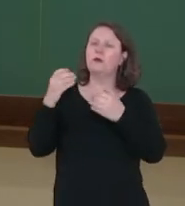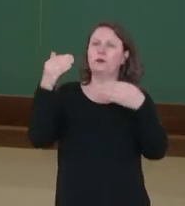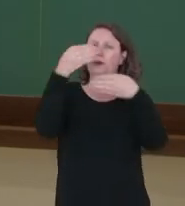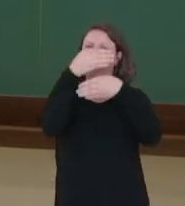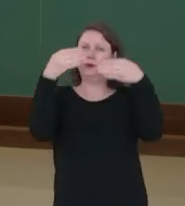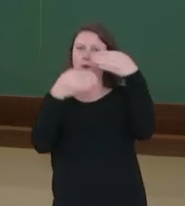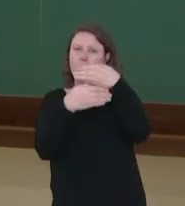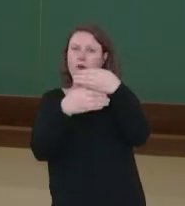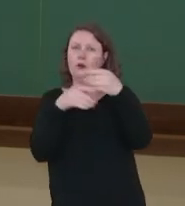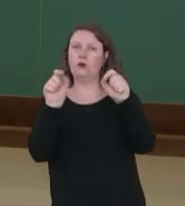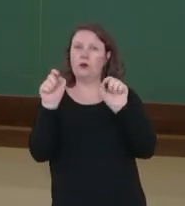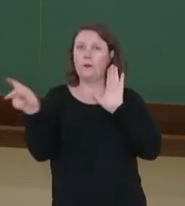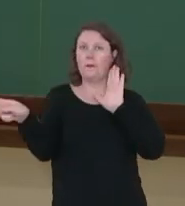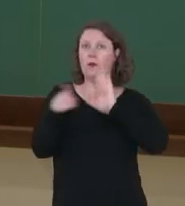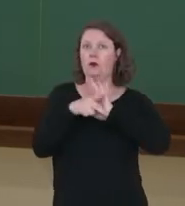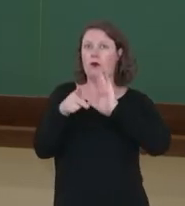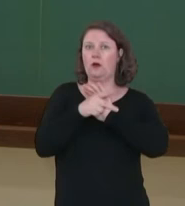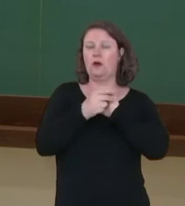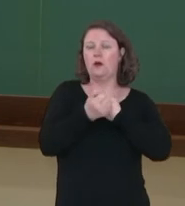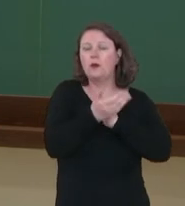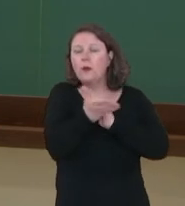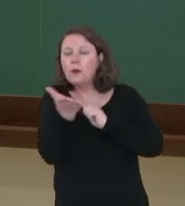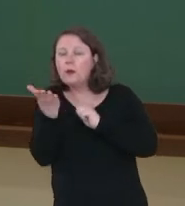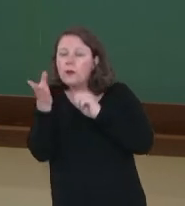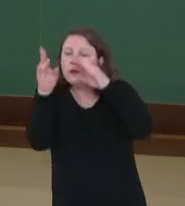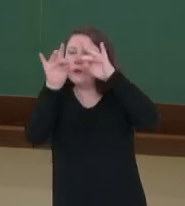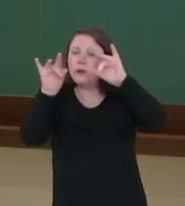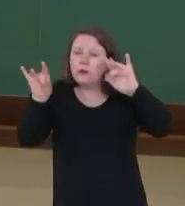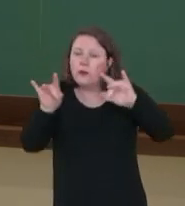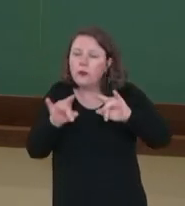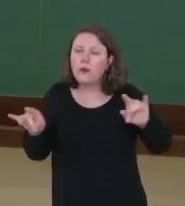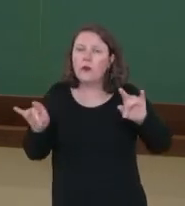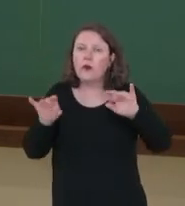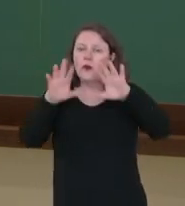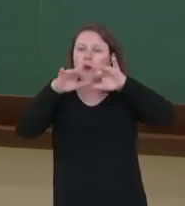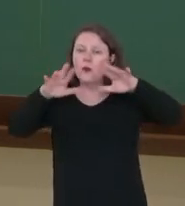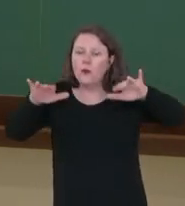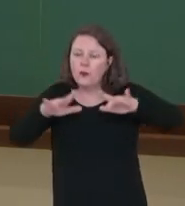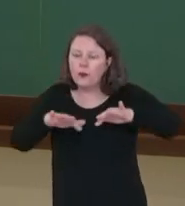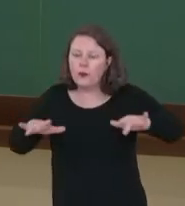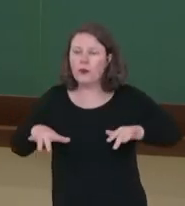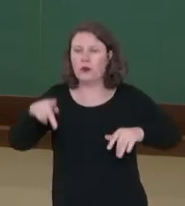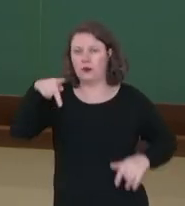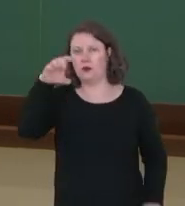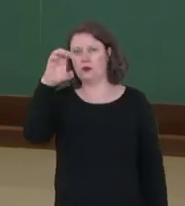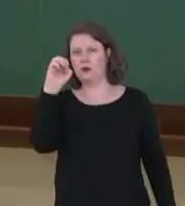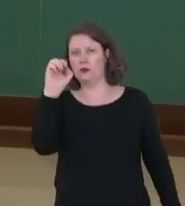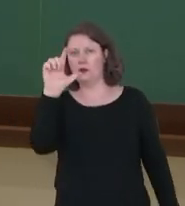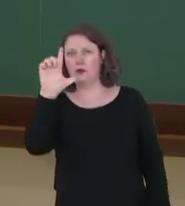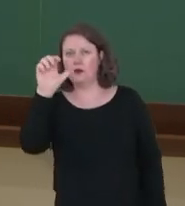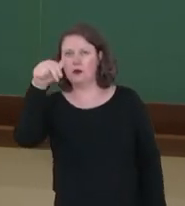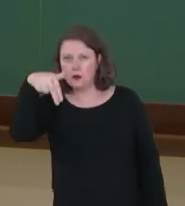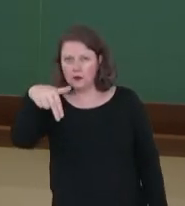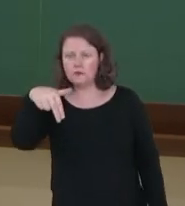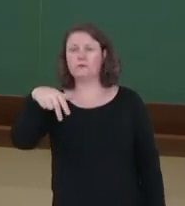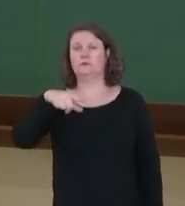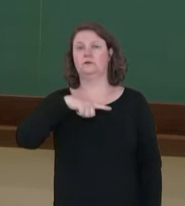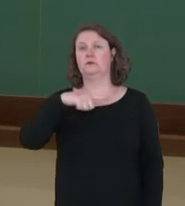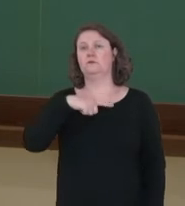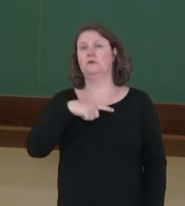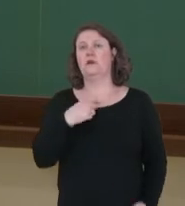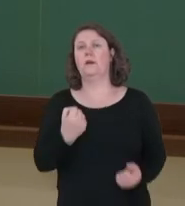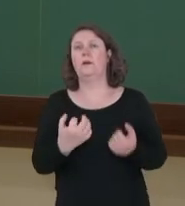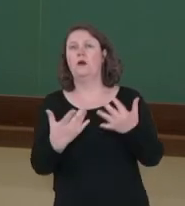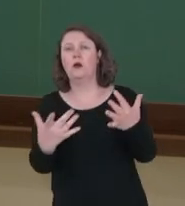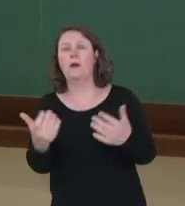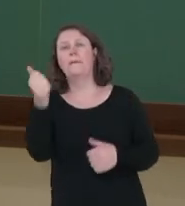anteriores a autopolinização. Então, a autopolinização, a professora explicou o quê? A planta, ela possui tanto o